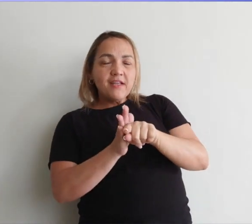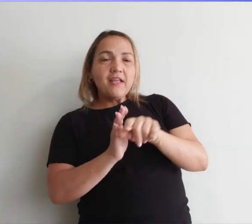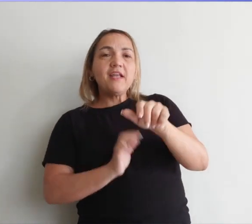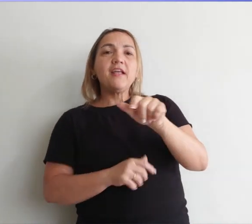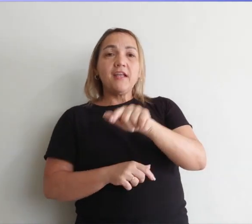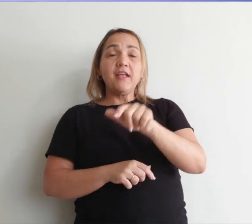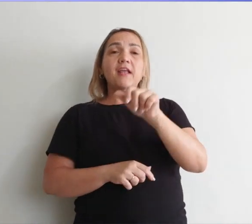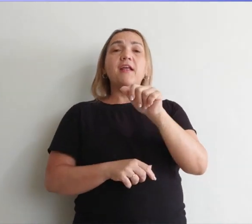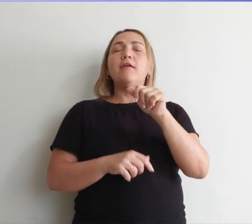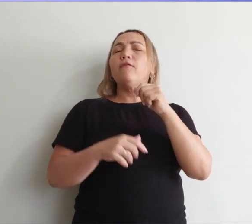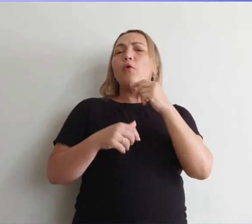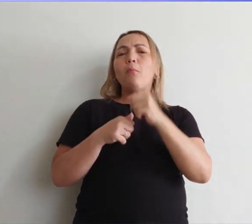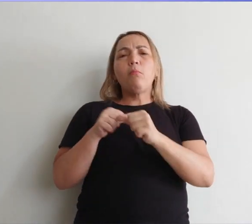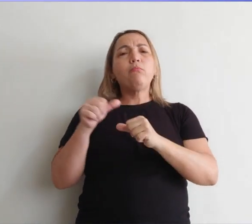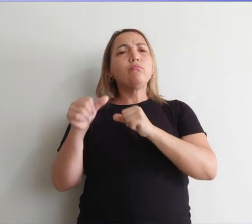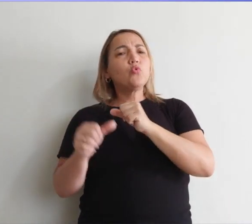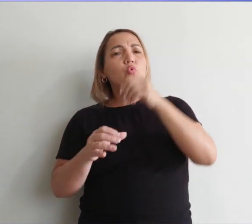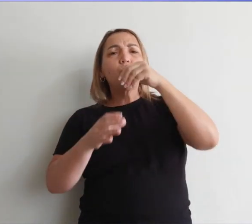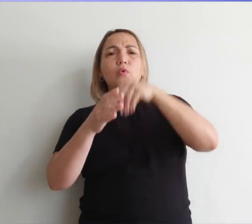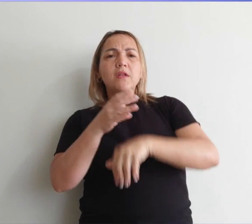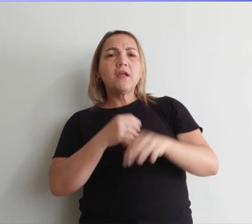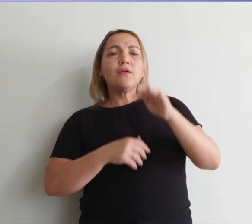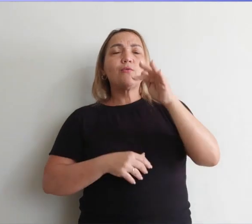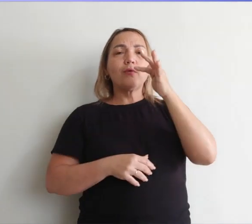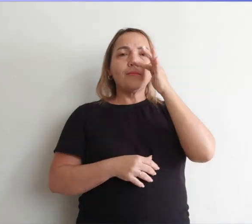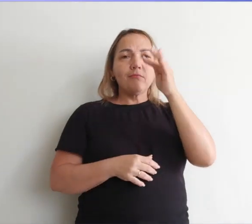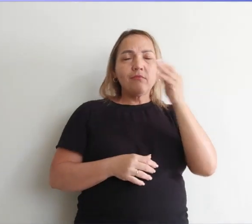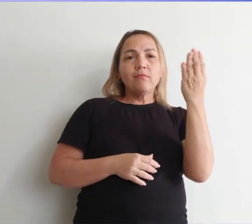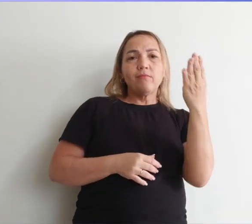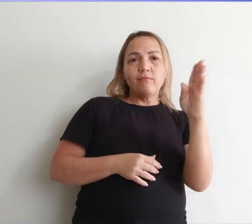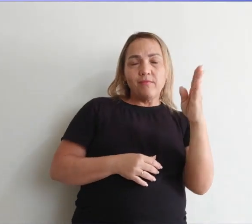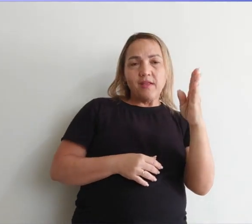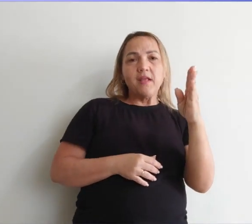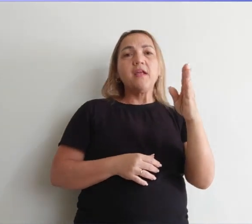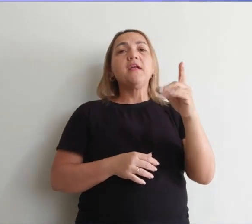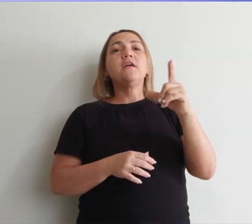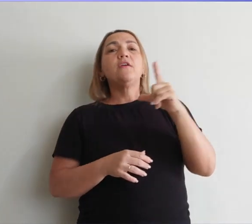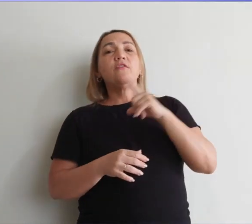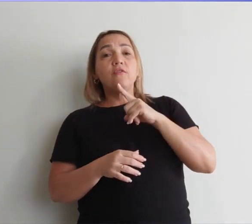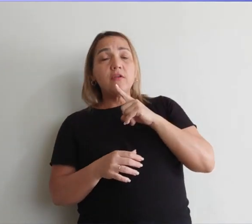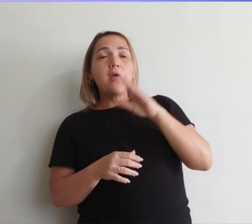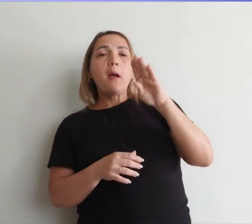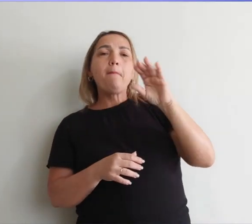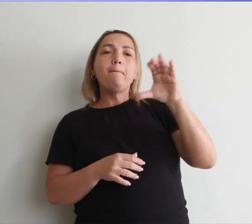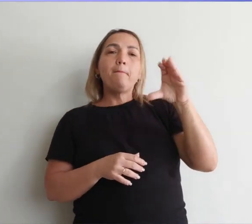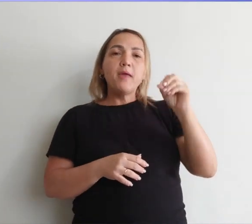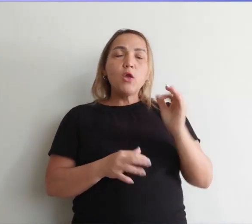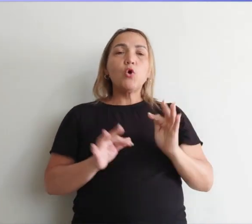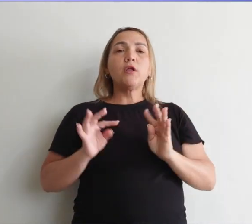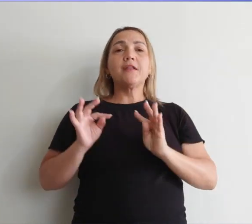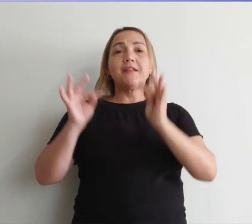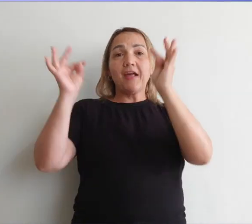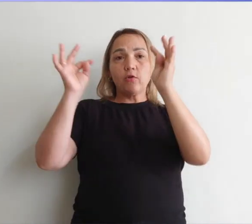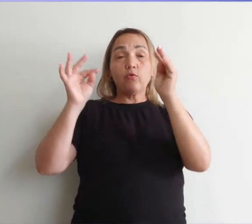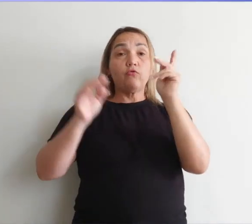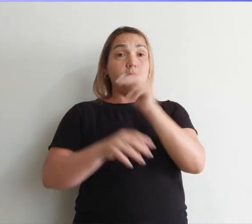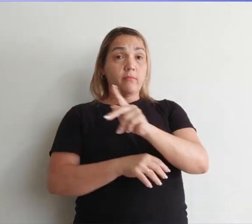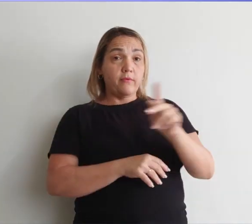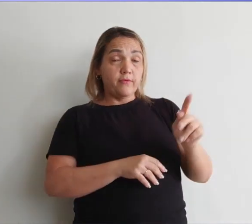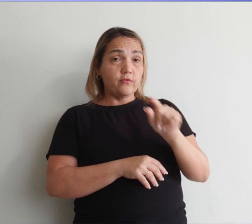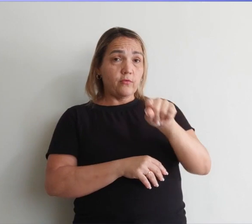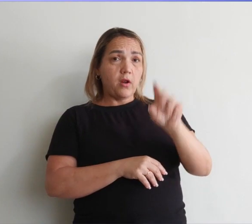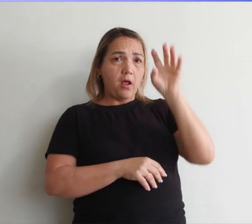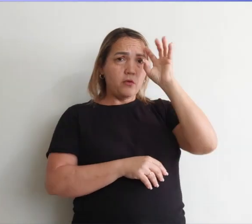vegetal, depois morfologia geral, né? E aí, uma vez no laboratório, eu segui biotecnologia. E essa mesma